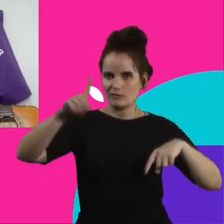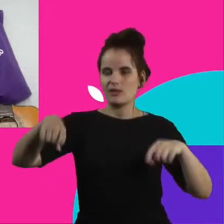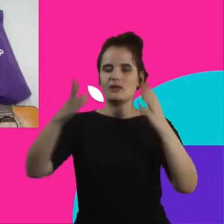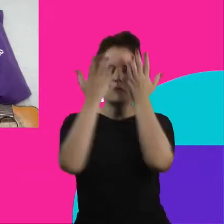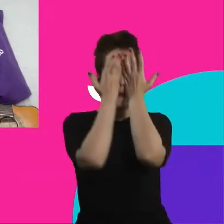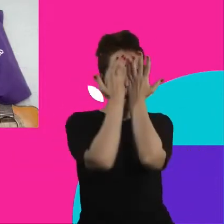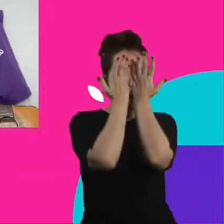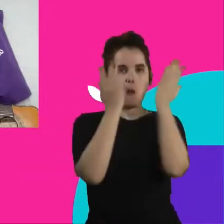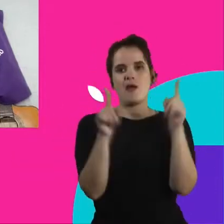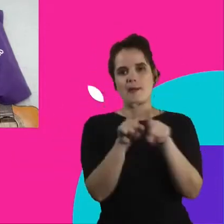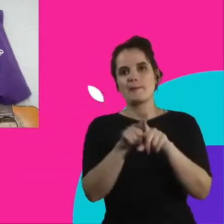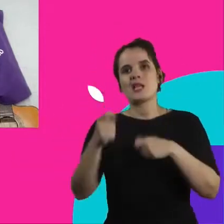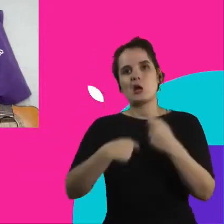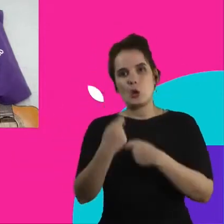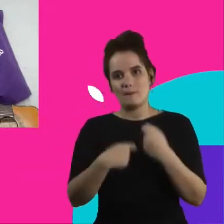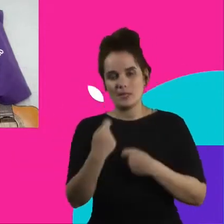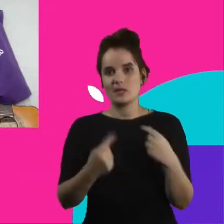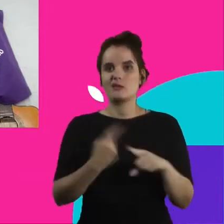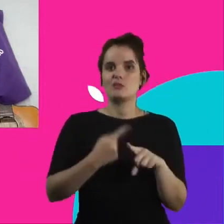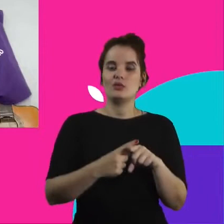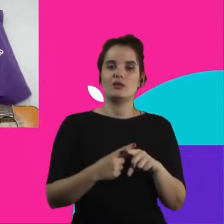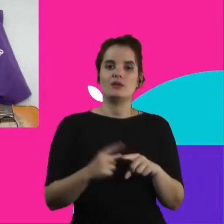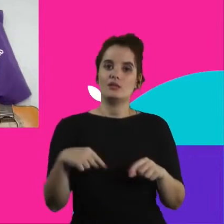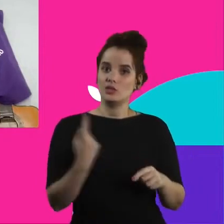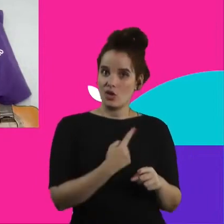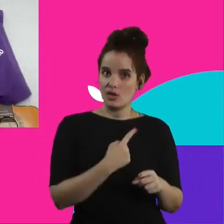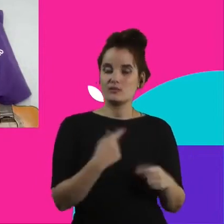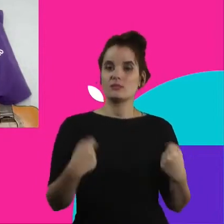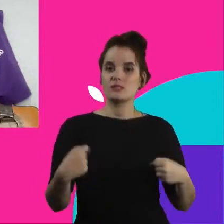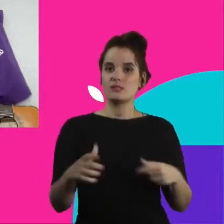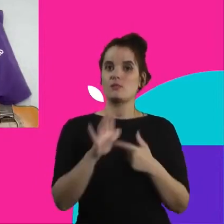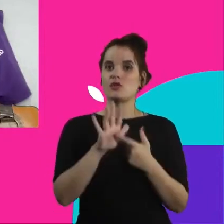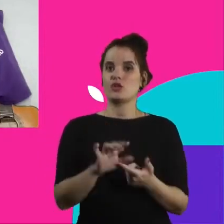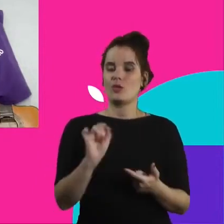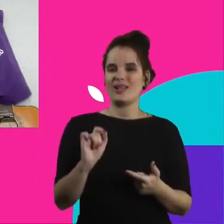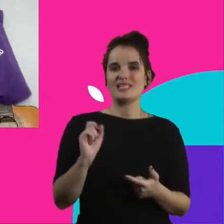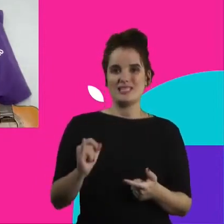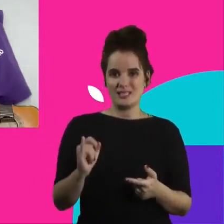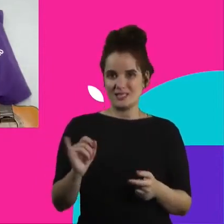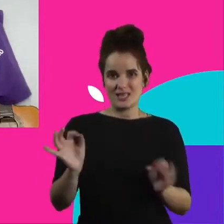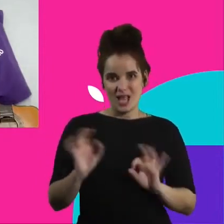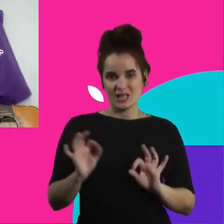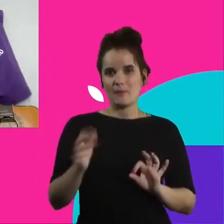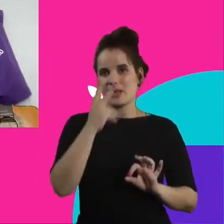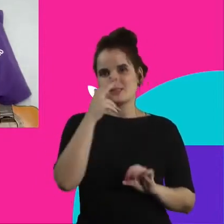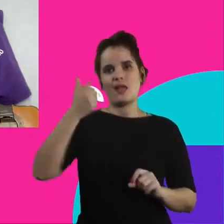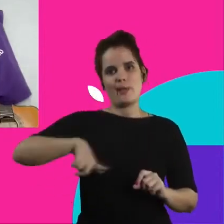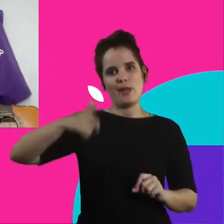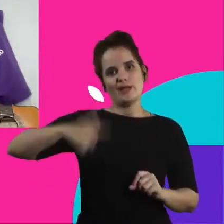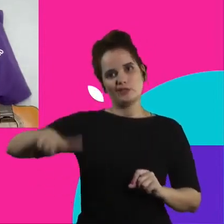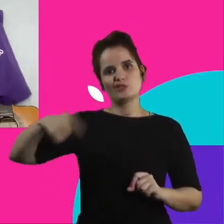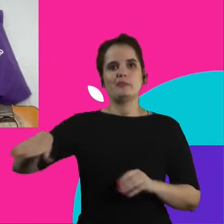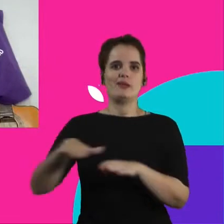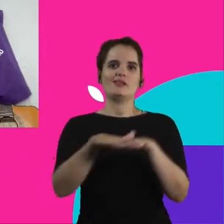né, da própria economia, porque senão a gente vai, como eu falei no início, né, acabar repetindo os padrões, né? Então, tem